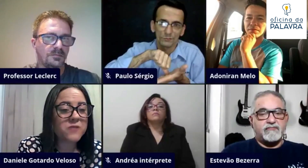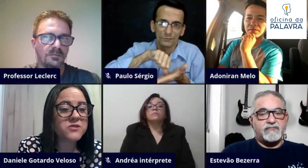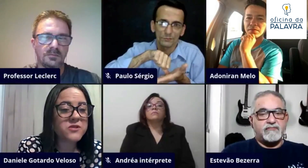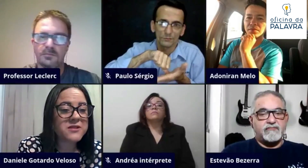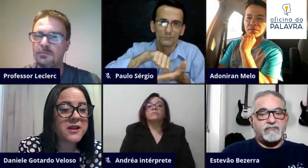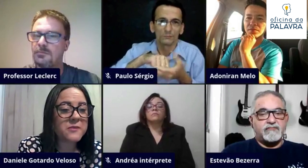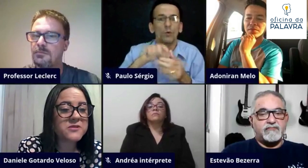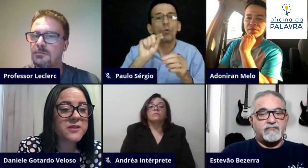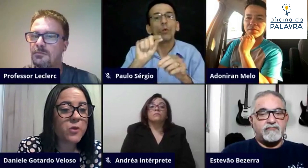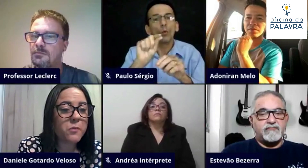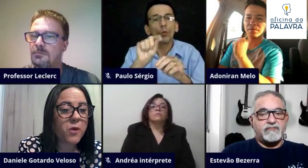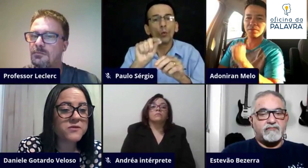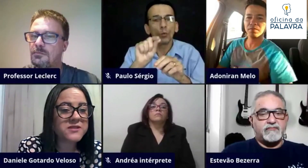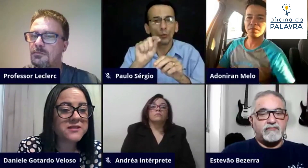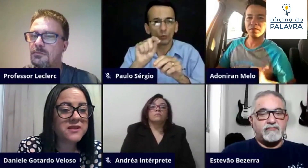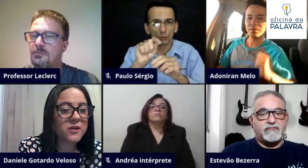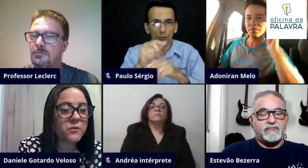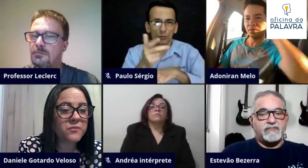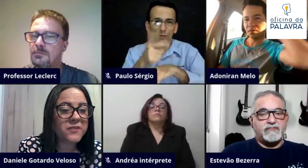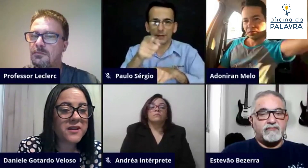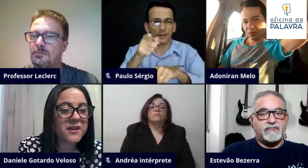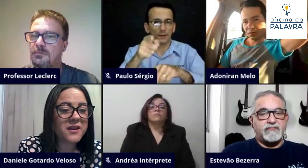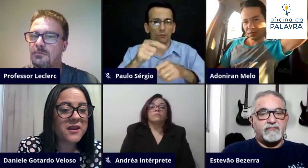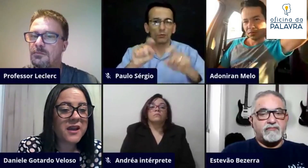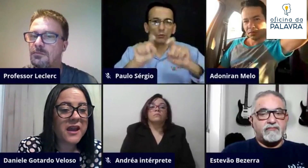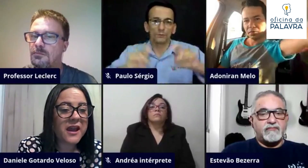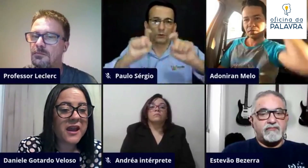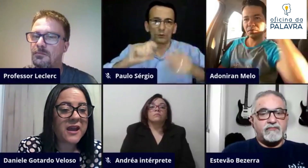5 polos, nós criamos 5 polos, então,